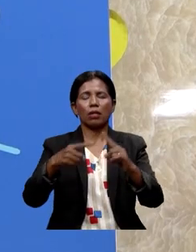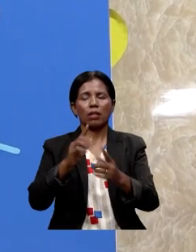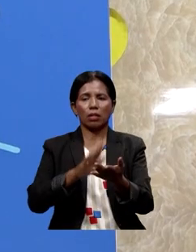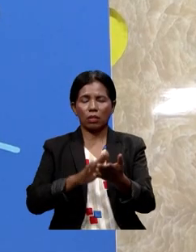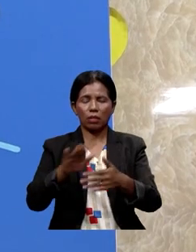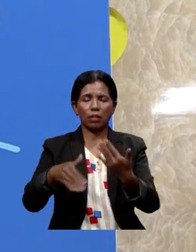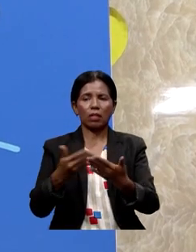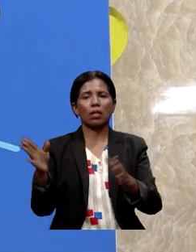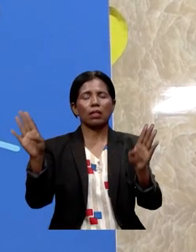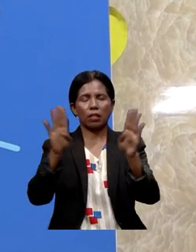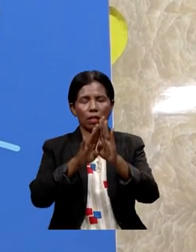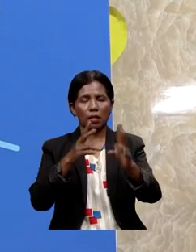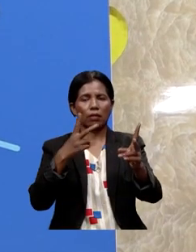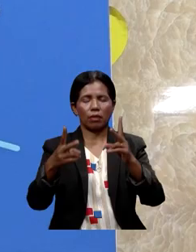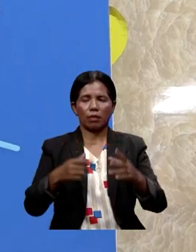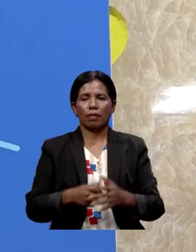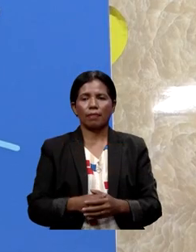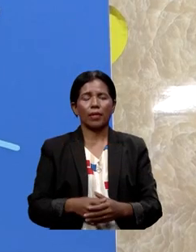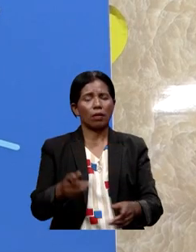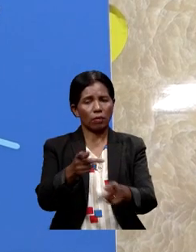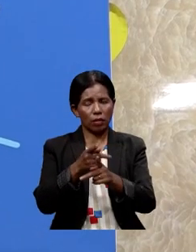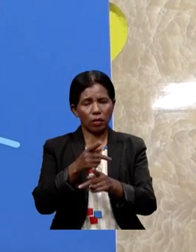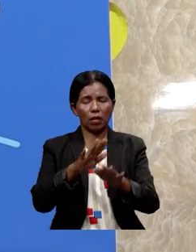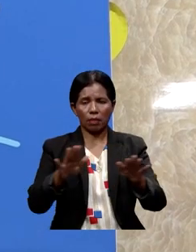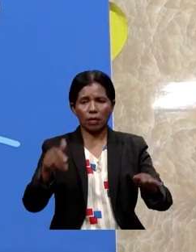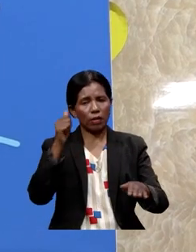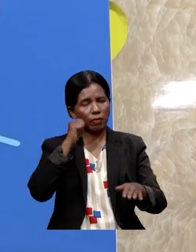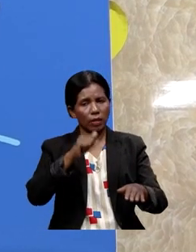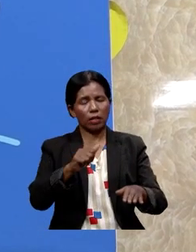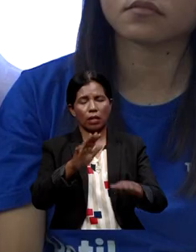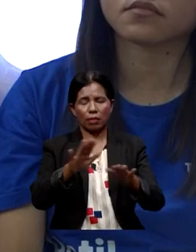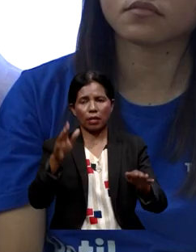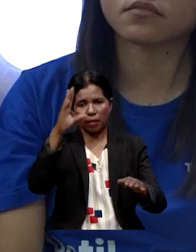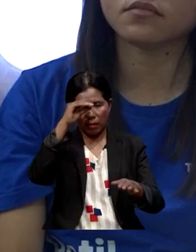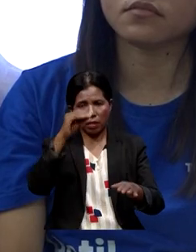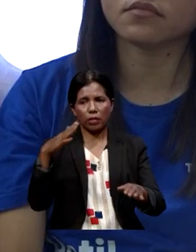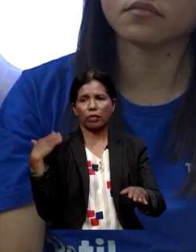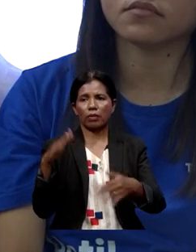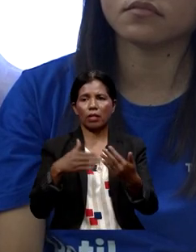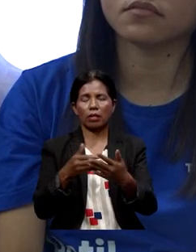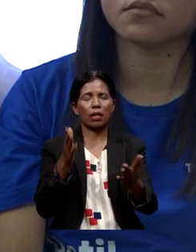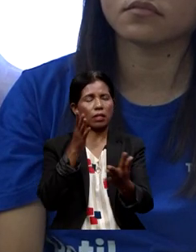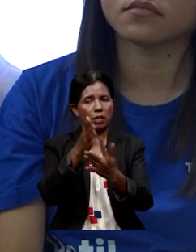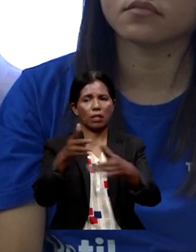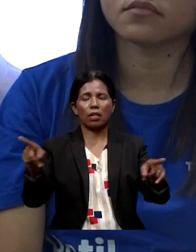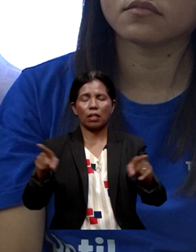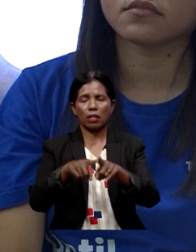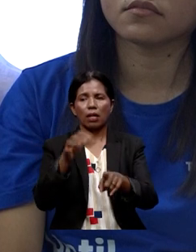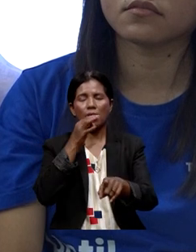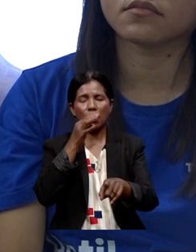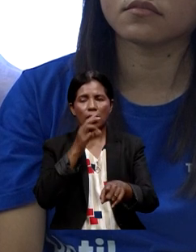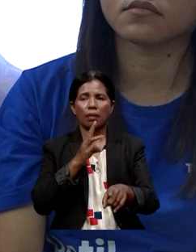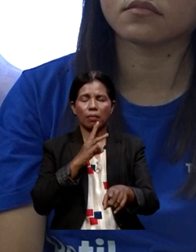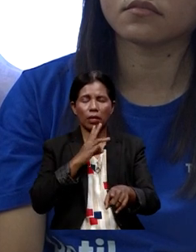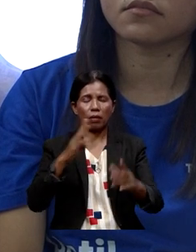de taca, que viagem perigoso. Assegura que o trabalho feito, o trabalho mane, no jovem sira e acesso a nessa, vai errar, bem, no